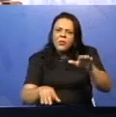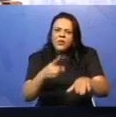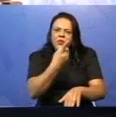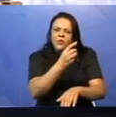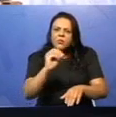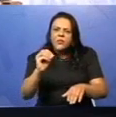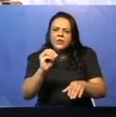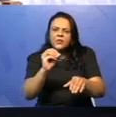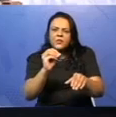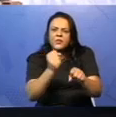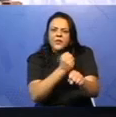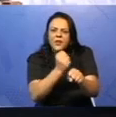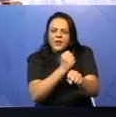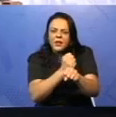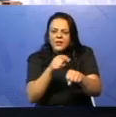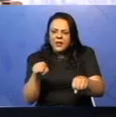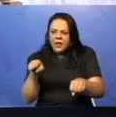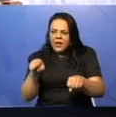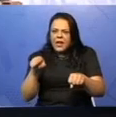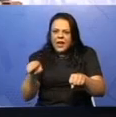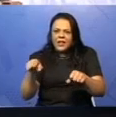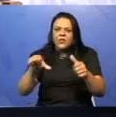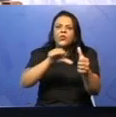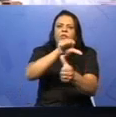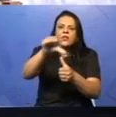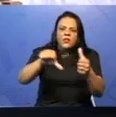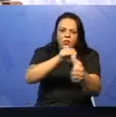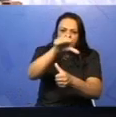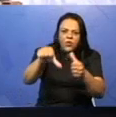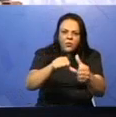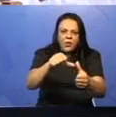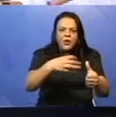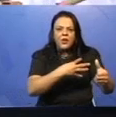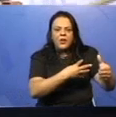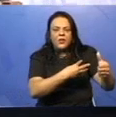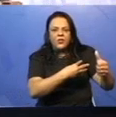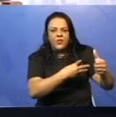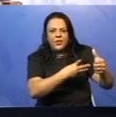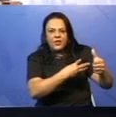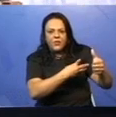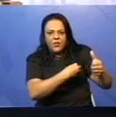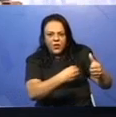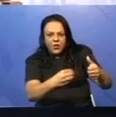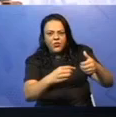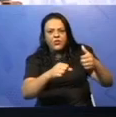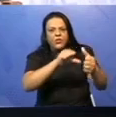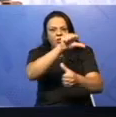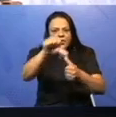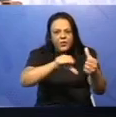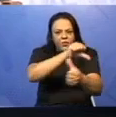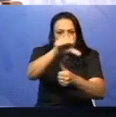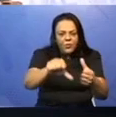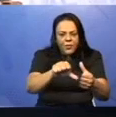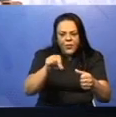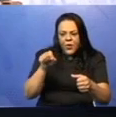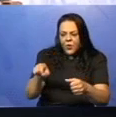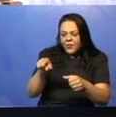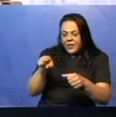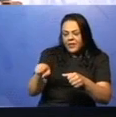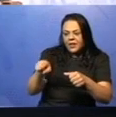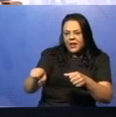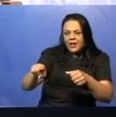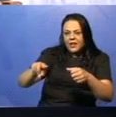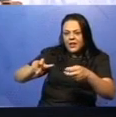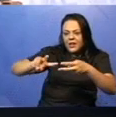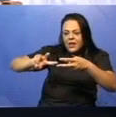elas se reproduzindo, sofrendo mutações, ela acaba acumulando diferença genética o suficiente para o momento que